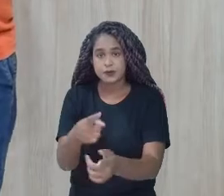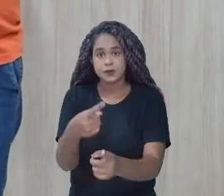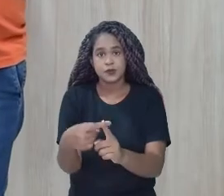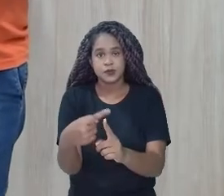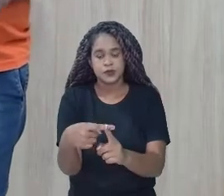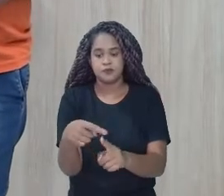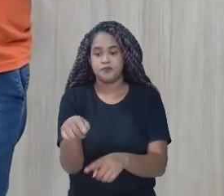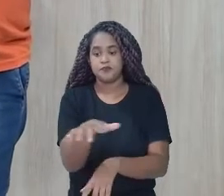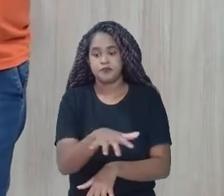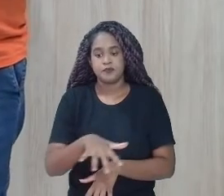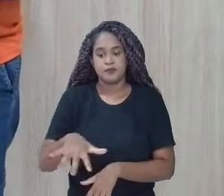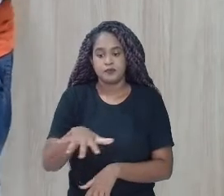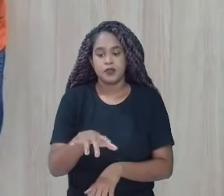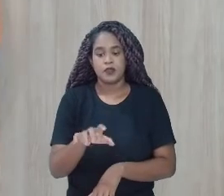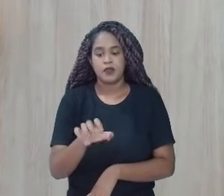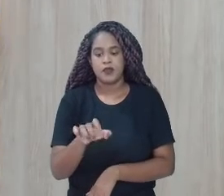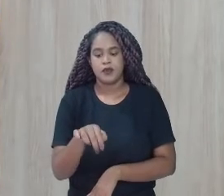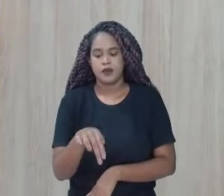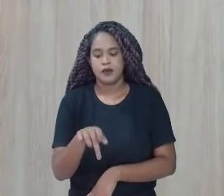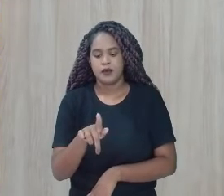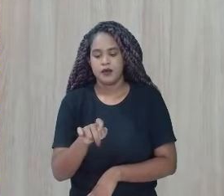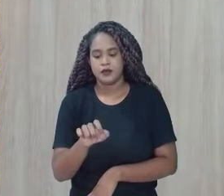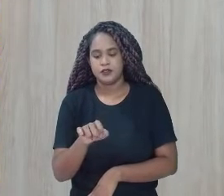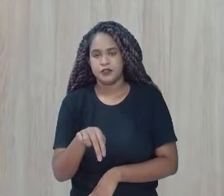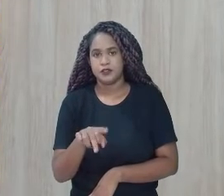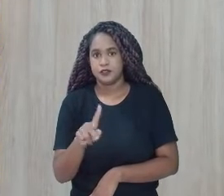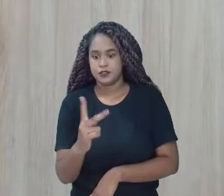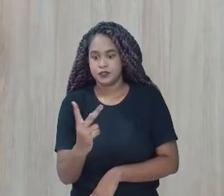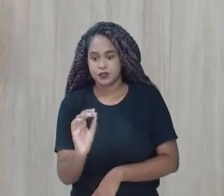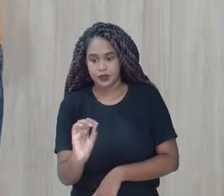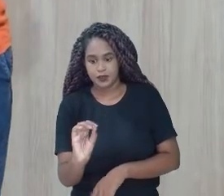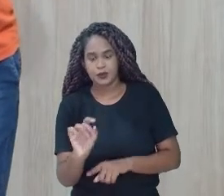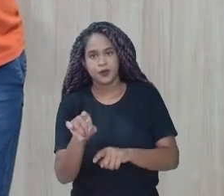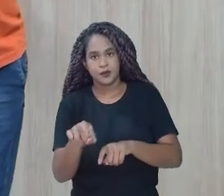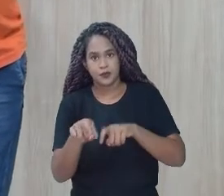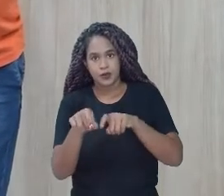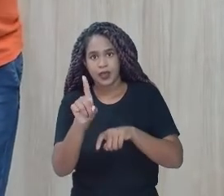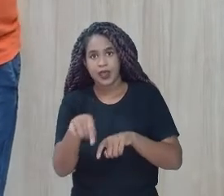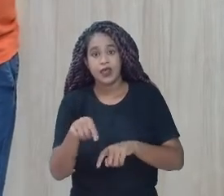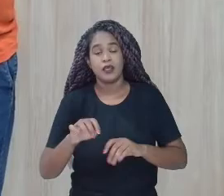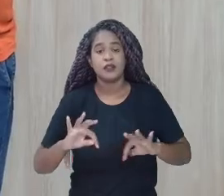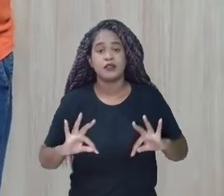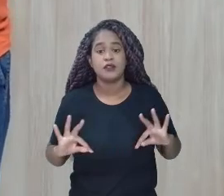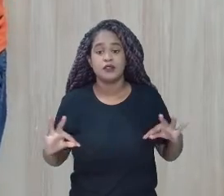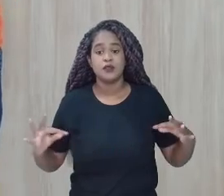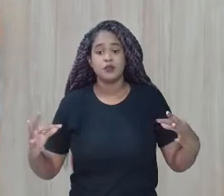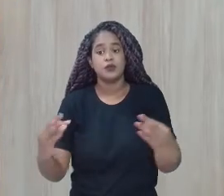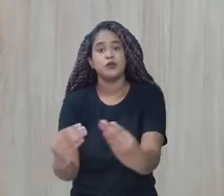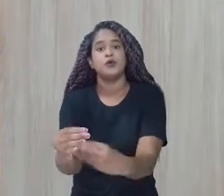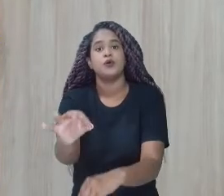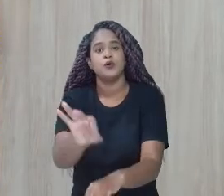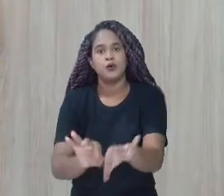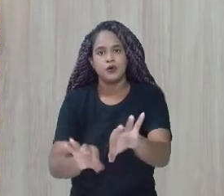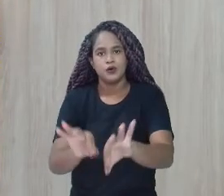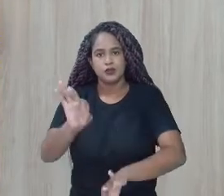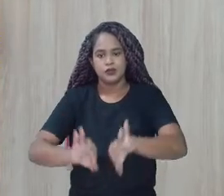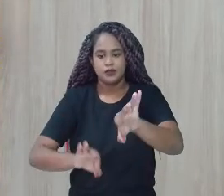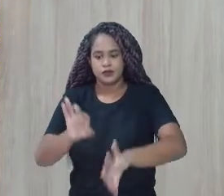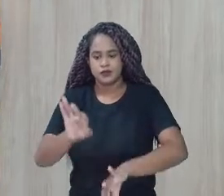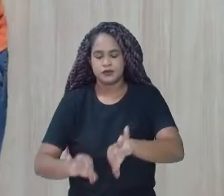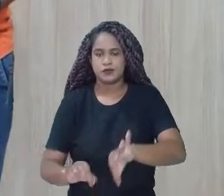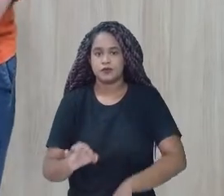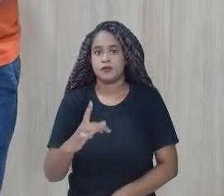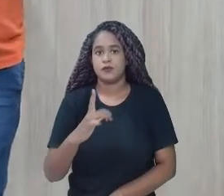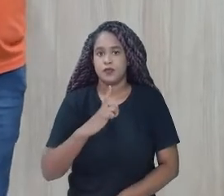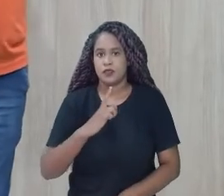dos engenhos, né, coloniais, a gente está se referindo a toda a organização, né? Você tem a